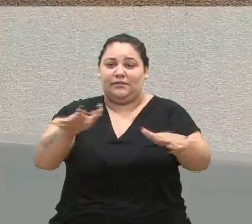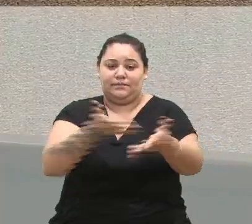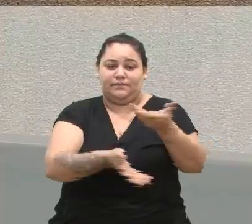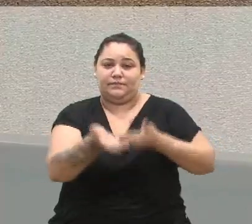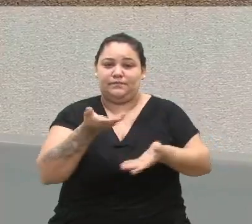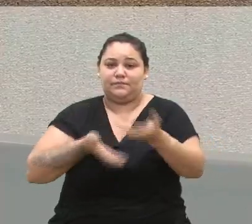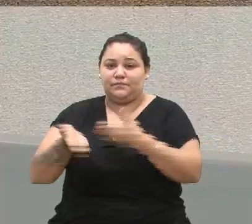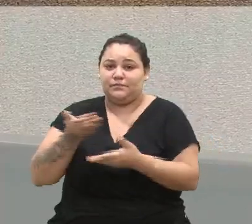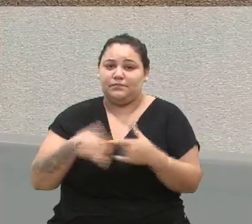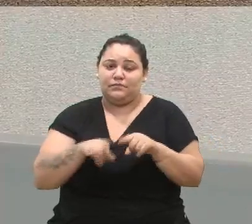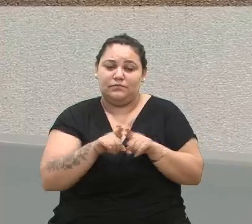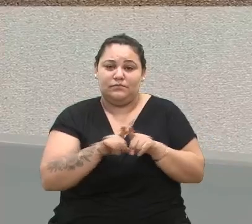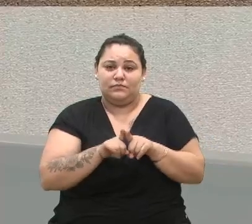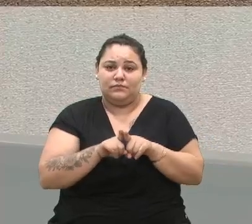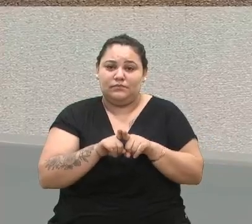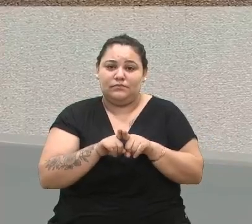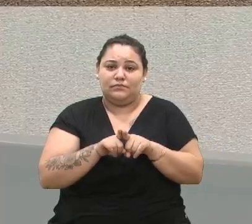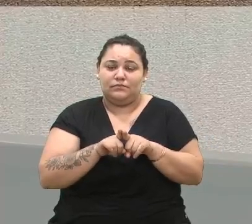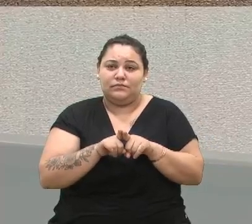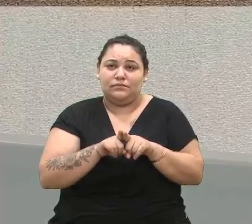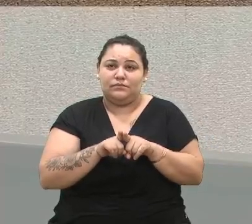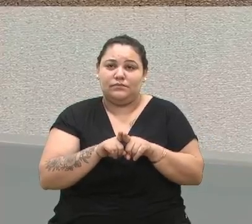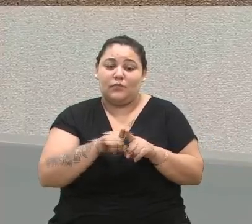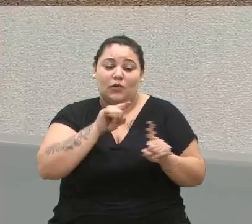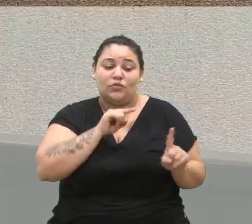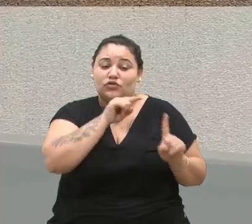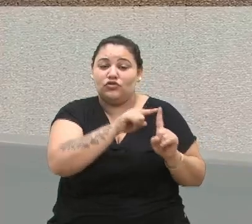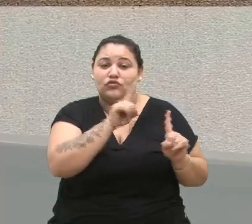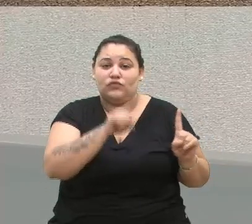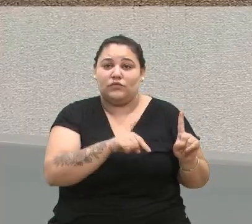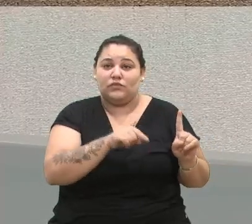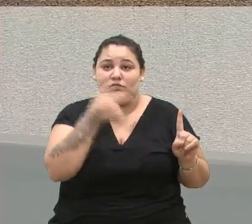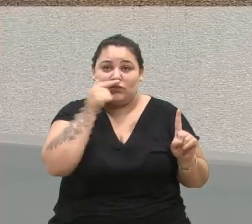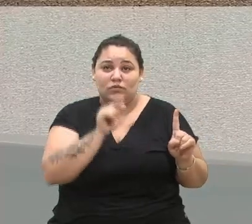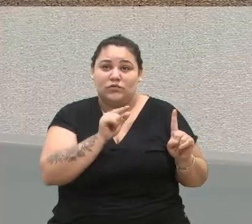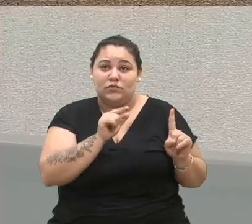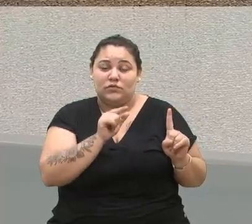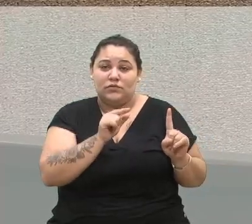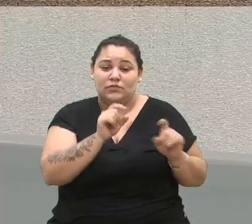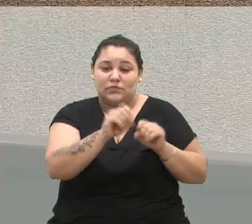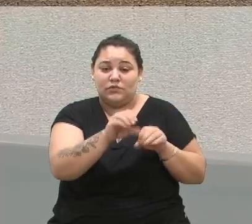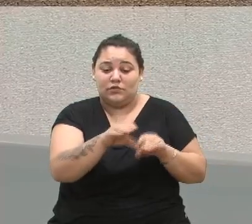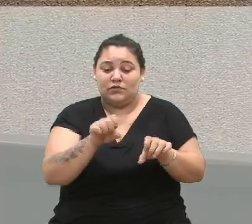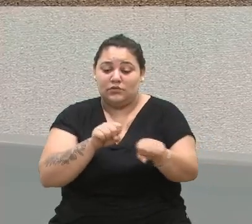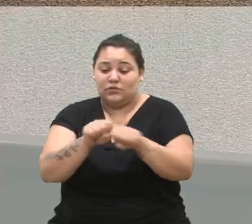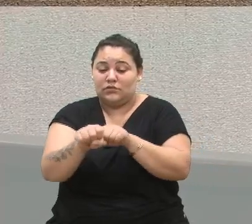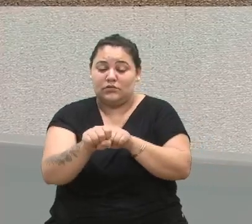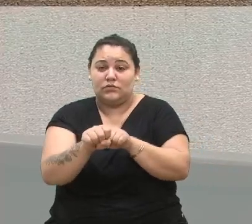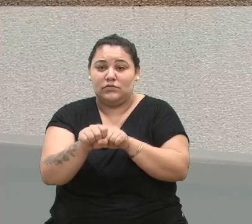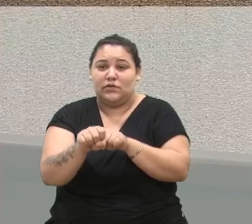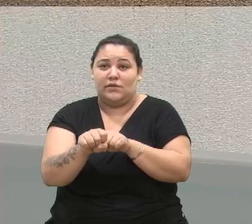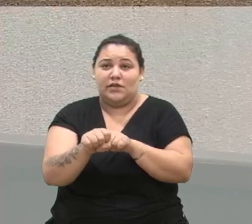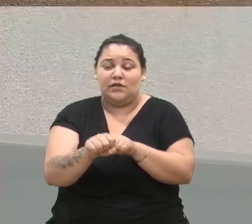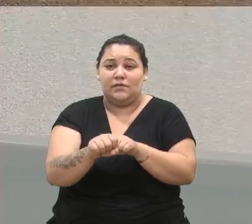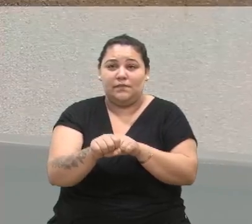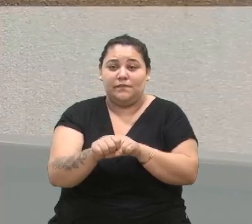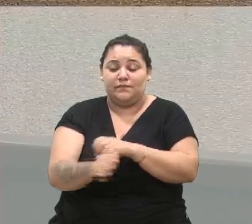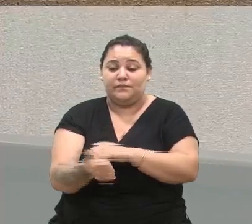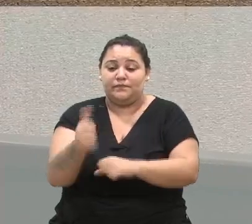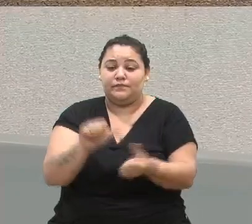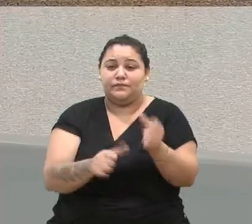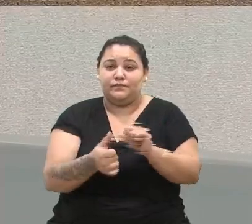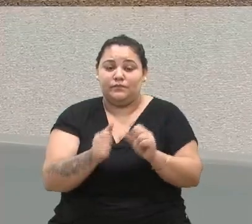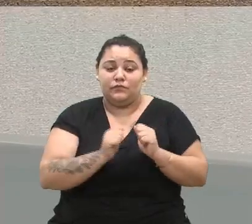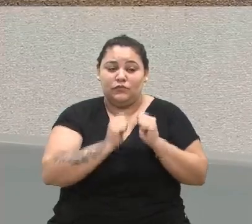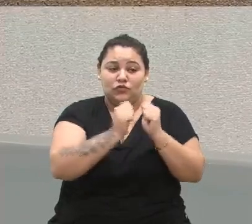entre educadores e militares. O objetivo delas é proporcionar uma formação educacional de qualidade, aliada a princípios